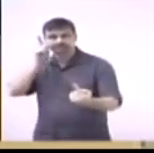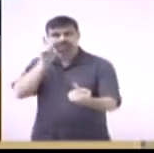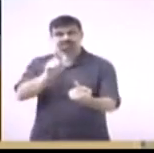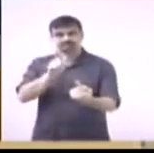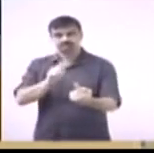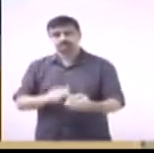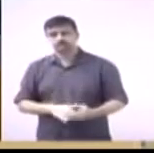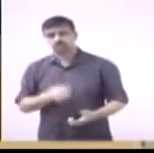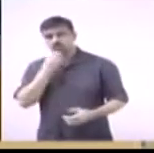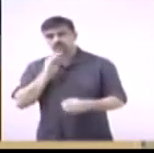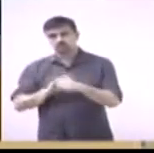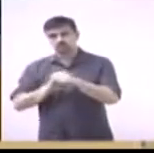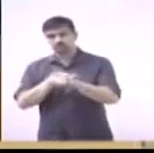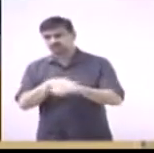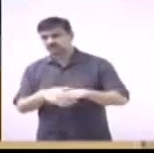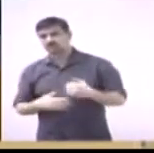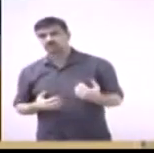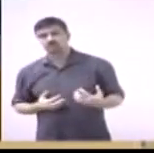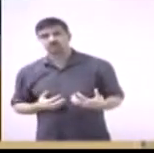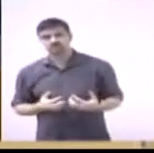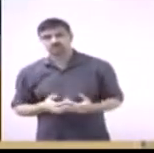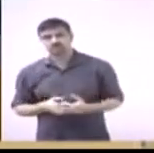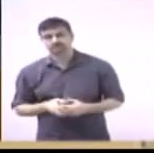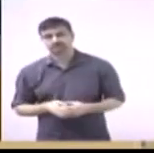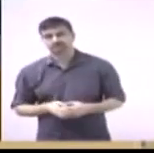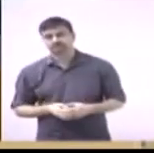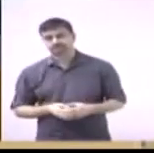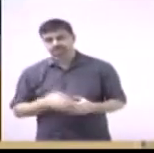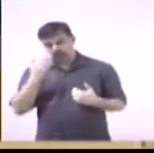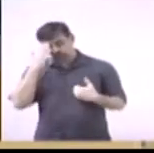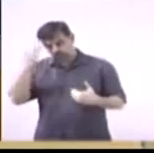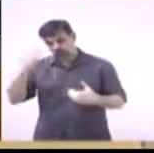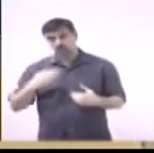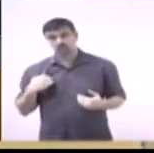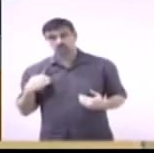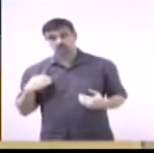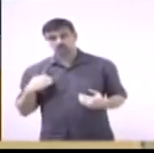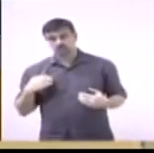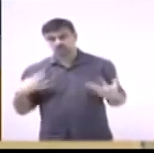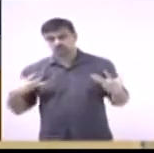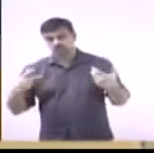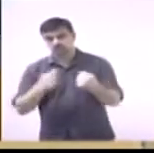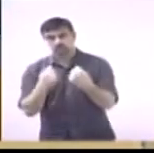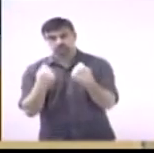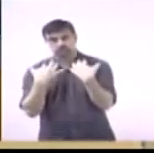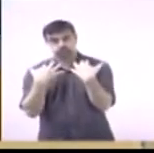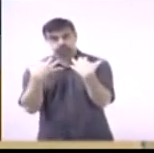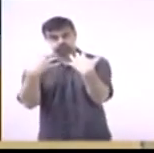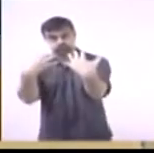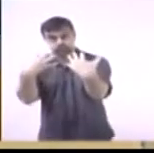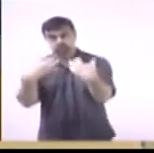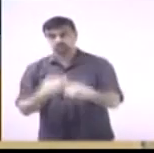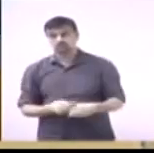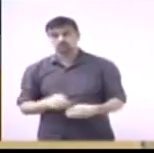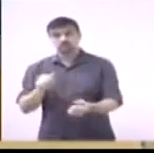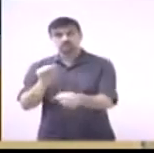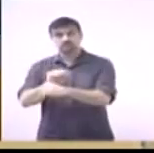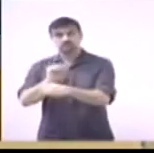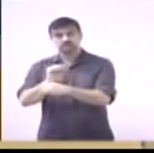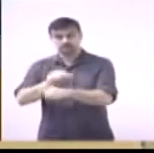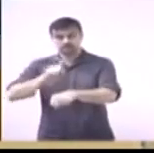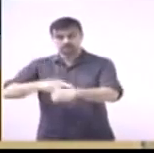atingidas. Meu boa noite, meu muito obrigado a todos que ficaram aqui até este momento, esperando a votação. Obrigada